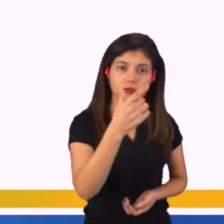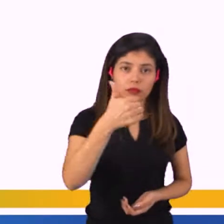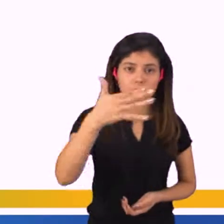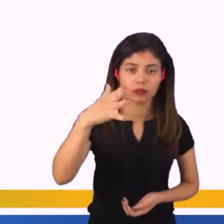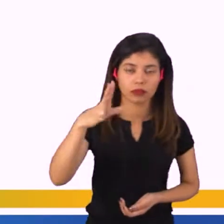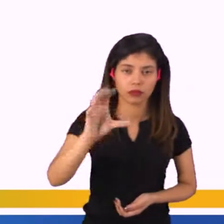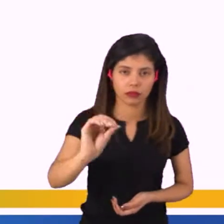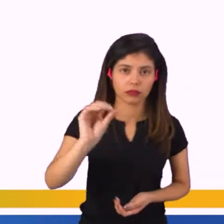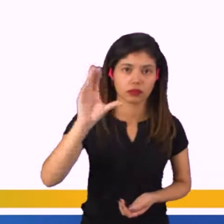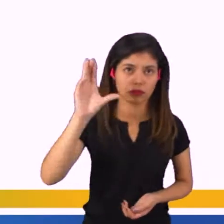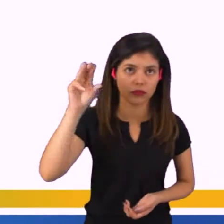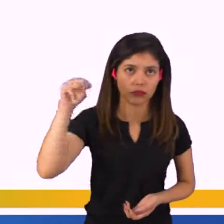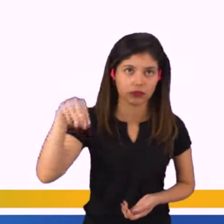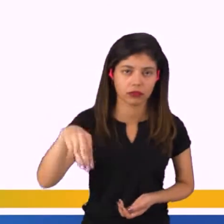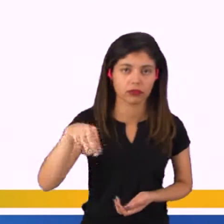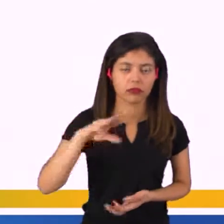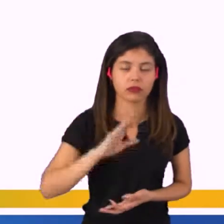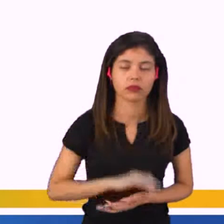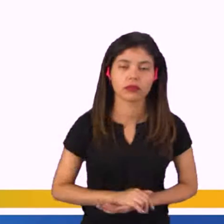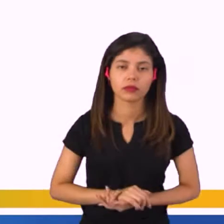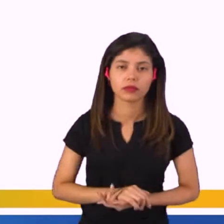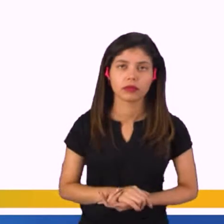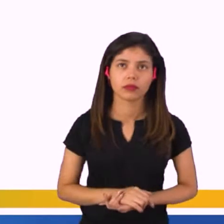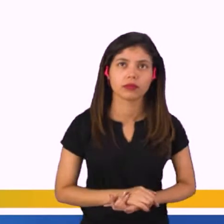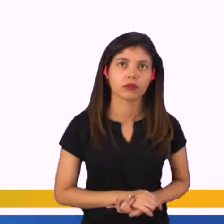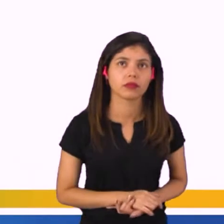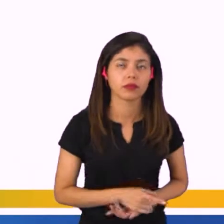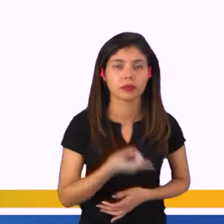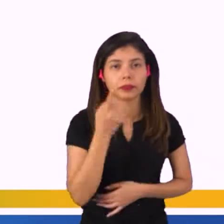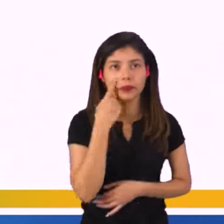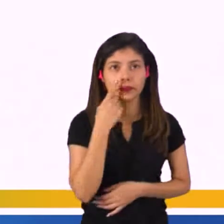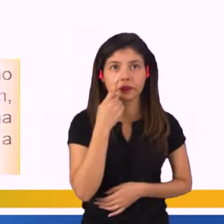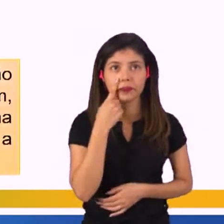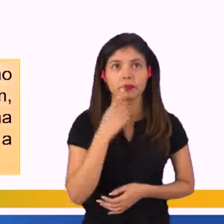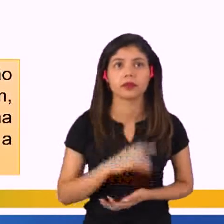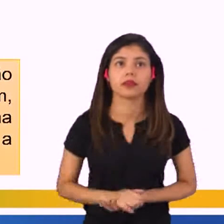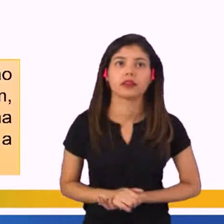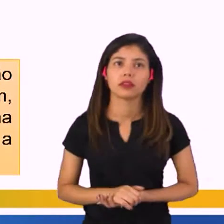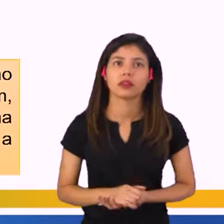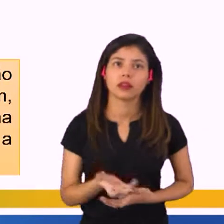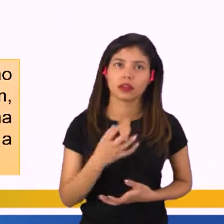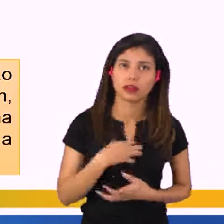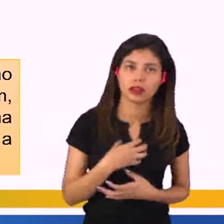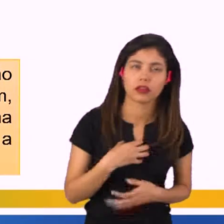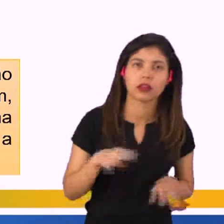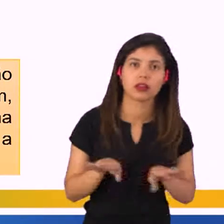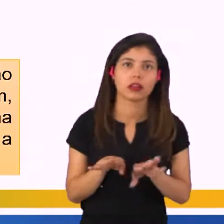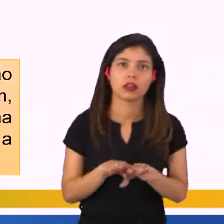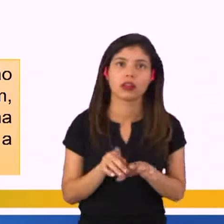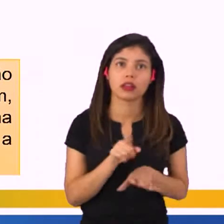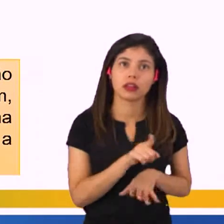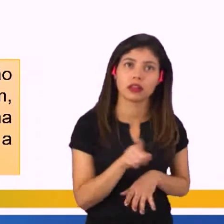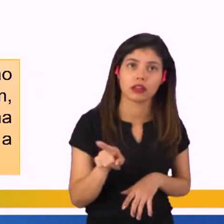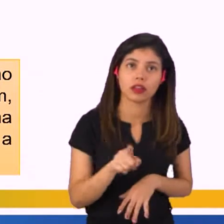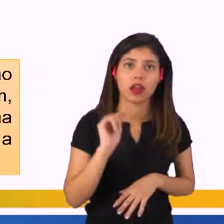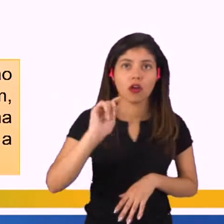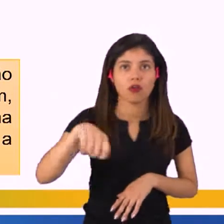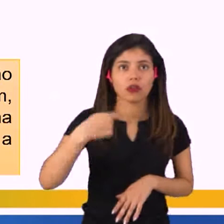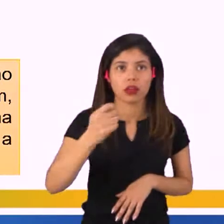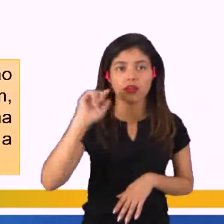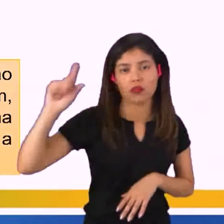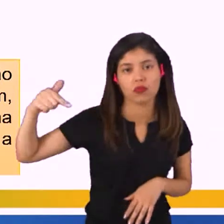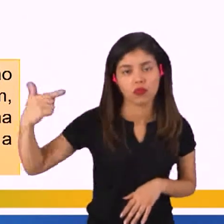um DM, equivale a 10 centímetros. Então, observe aí que o sentido da seta, né,